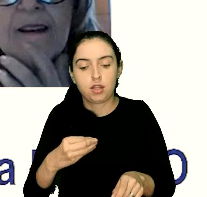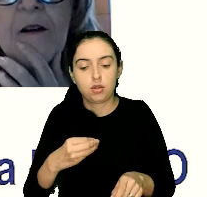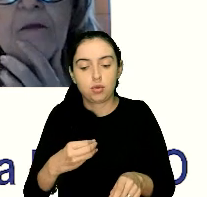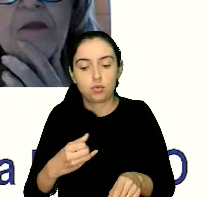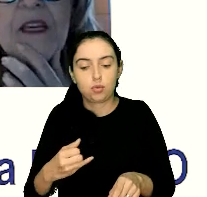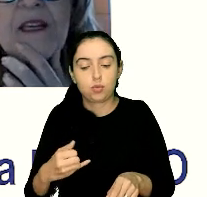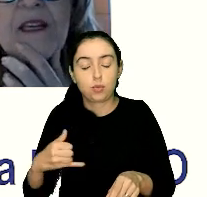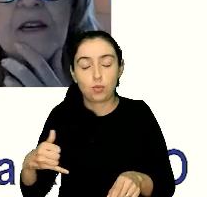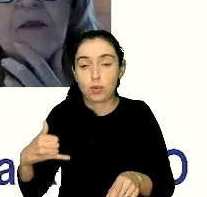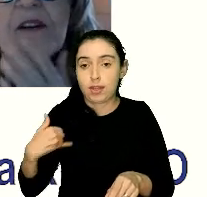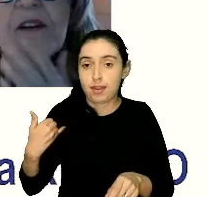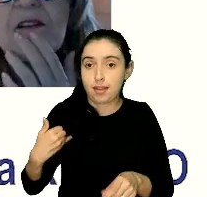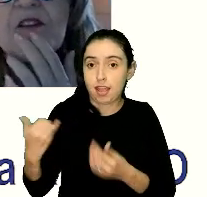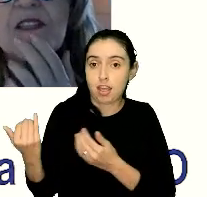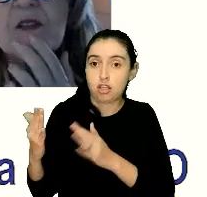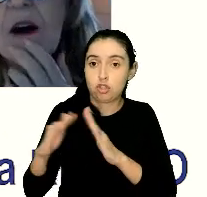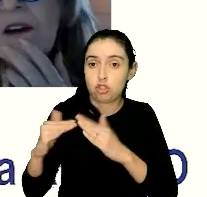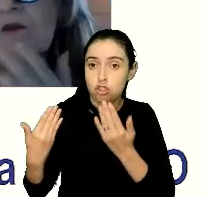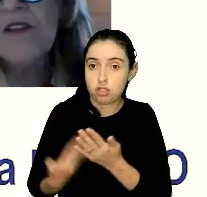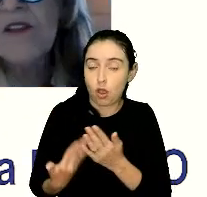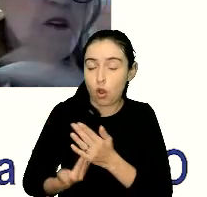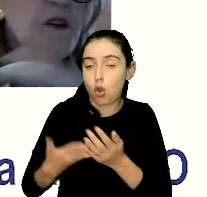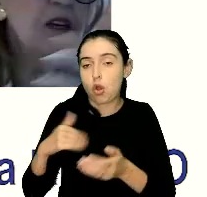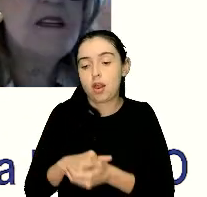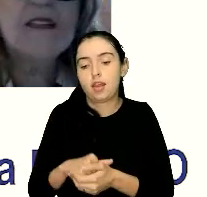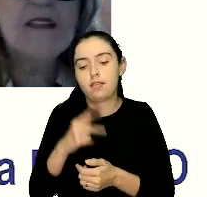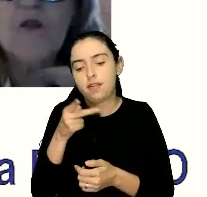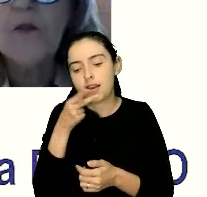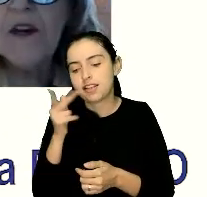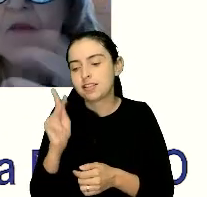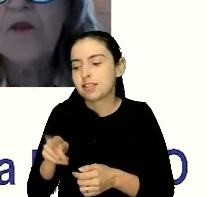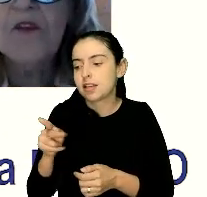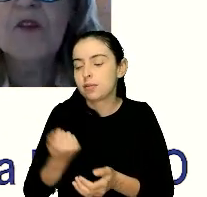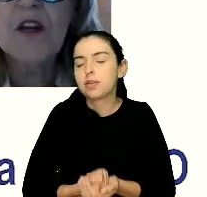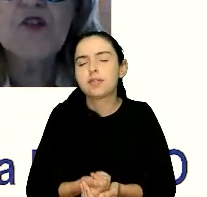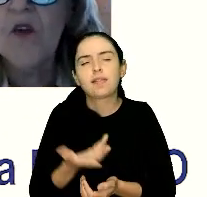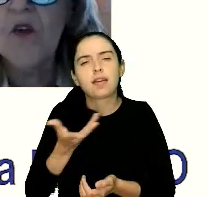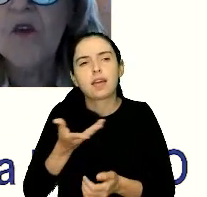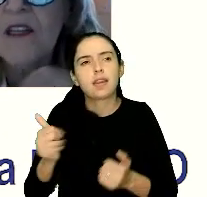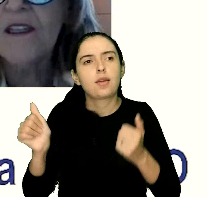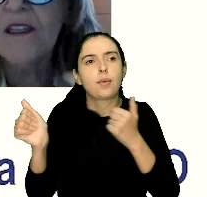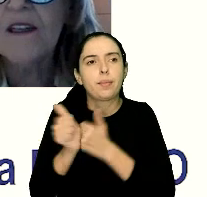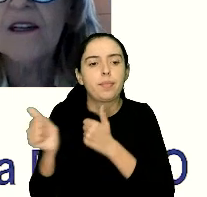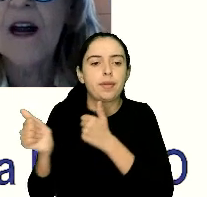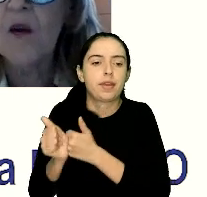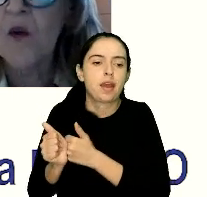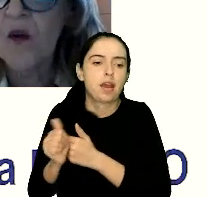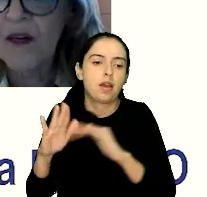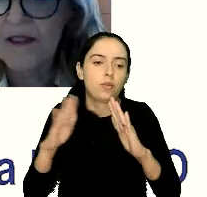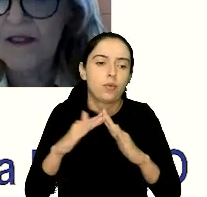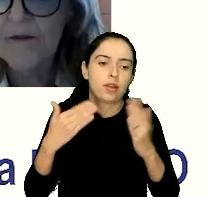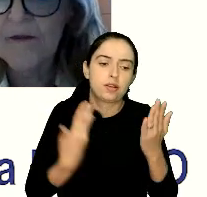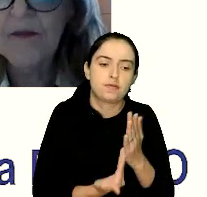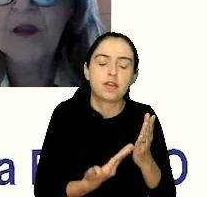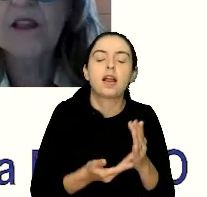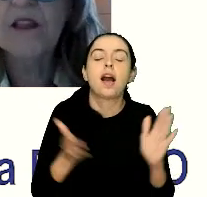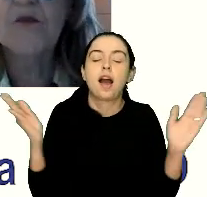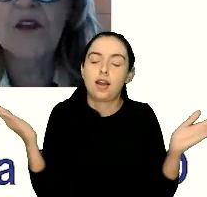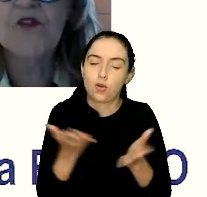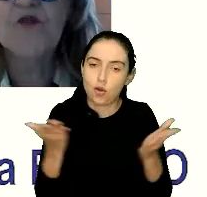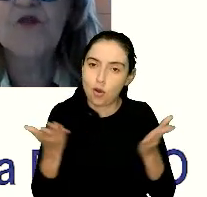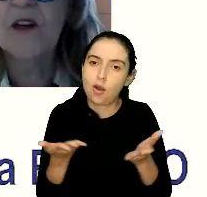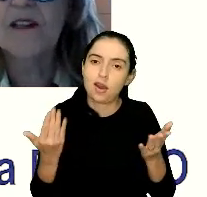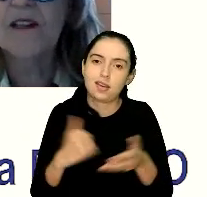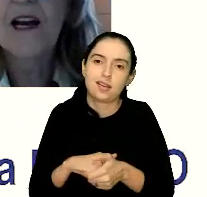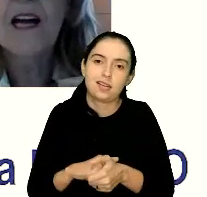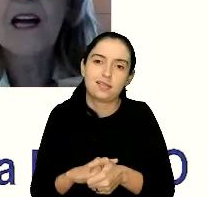escolar, né, que sempre diziam, eu sempre quis acompanhar meu filho na escola, tarará. Agora, não é, que